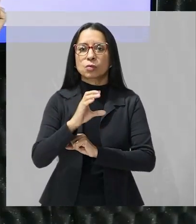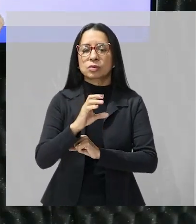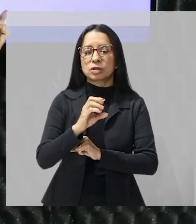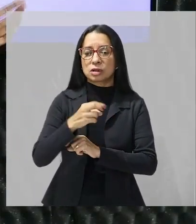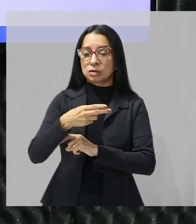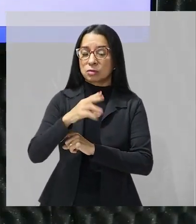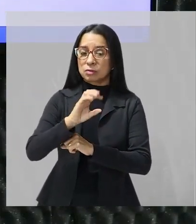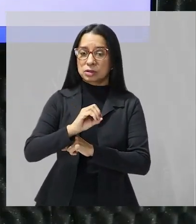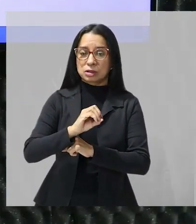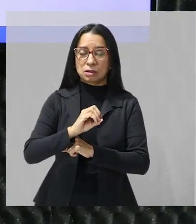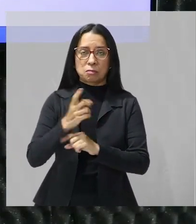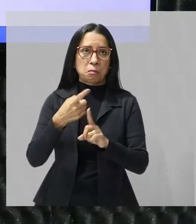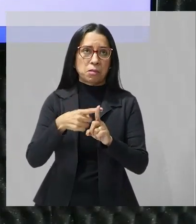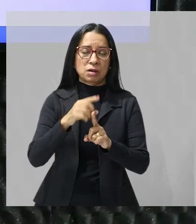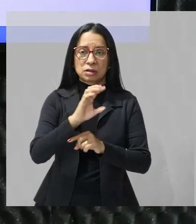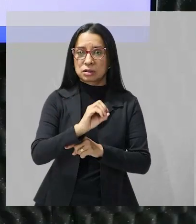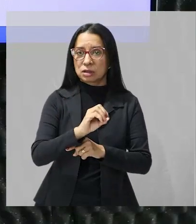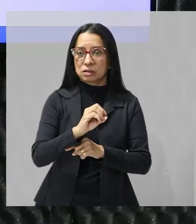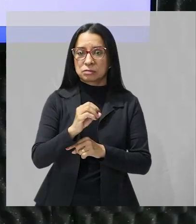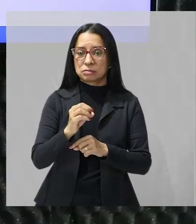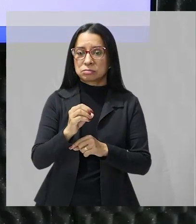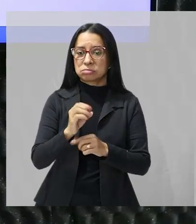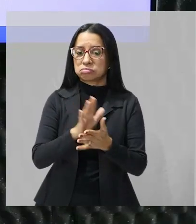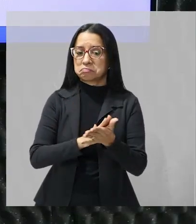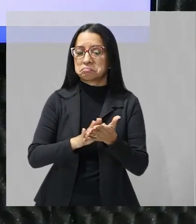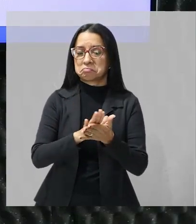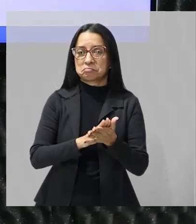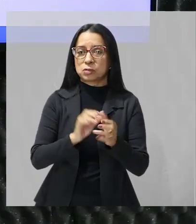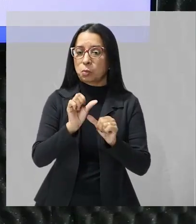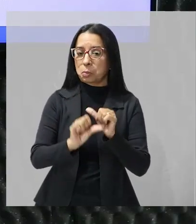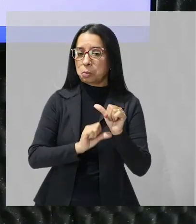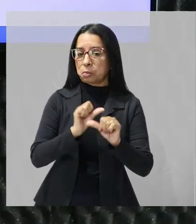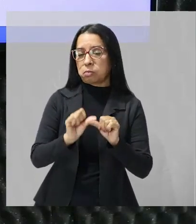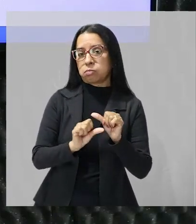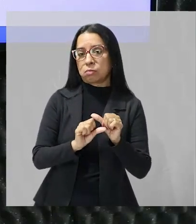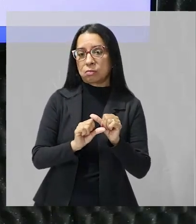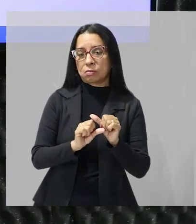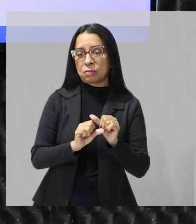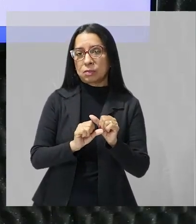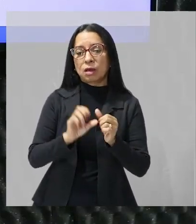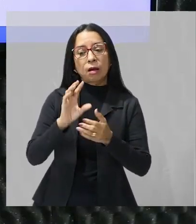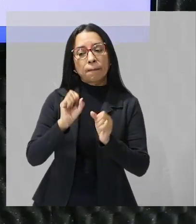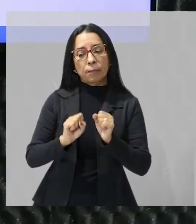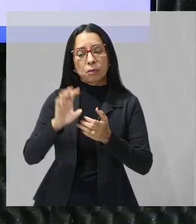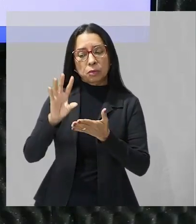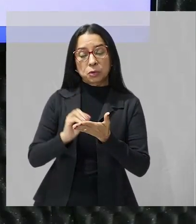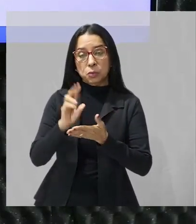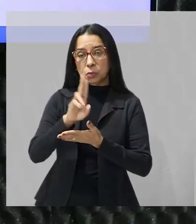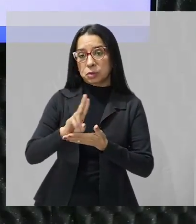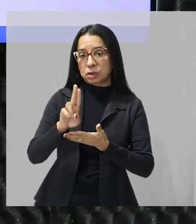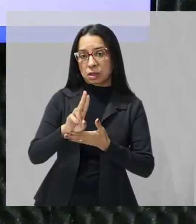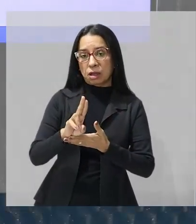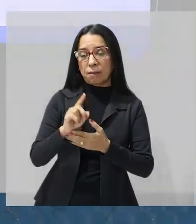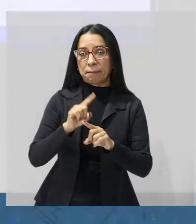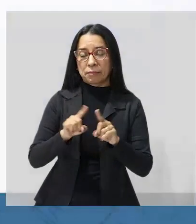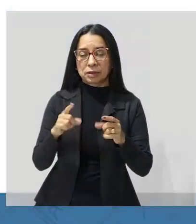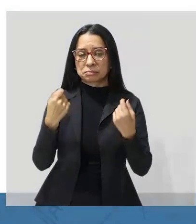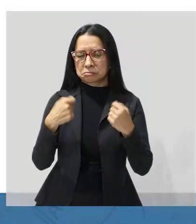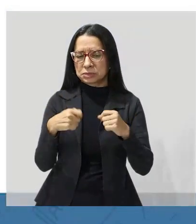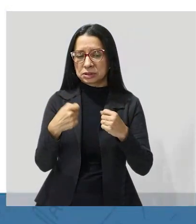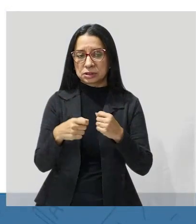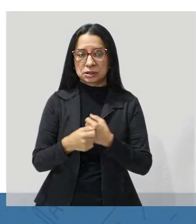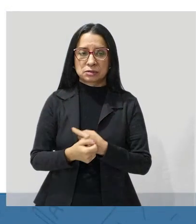o mais 0 aqui, não vai ter alteração nenhuma. Você pode colocar como não precisa, tá? Então, independente